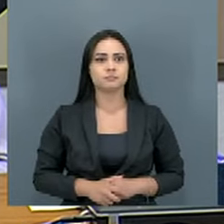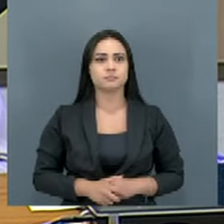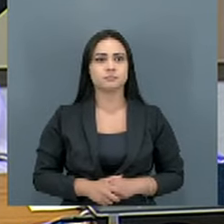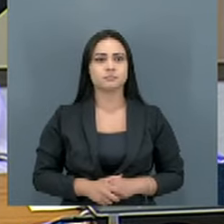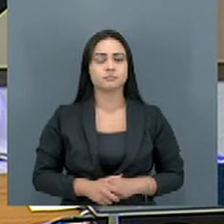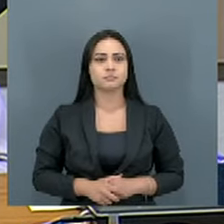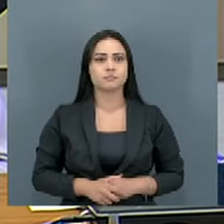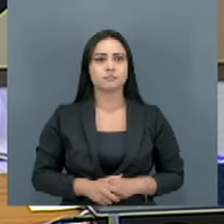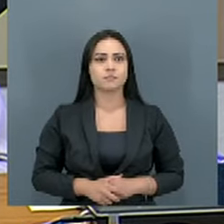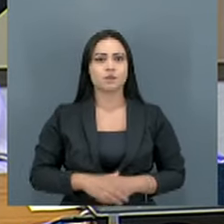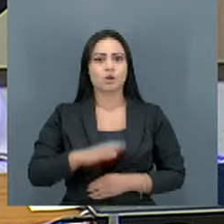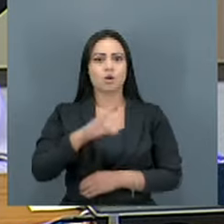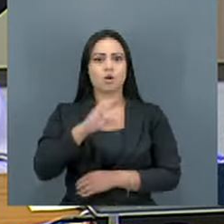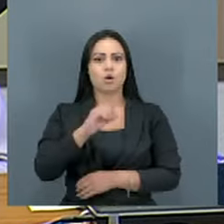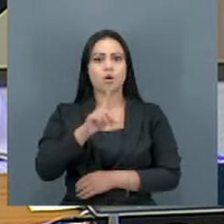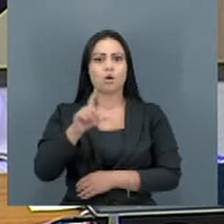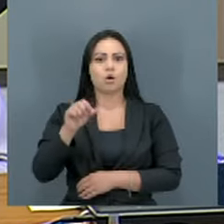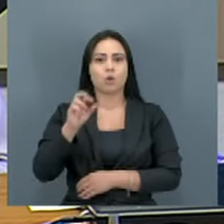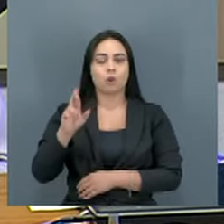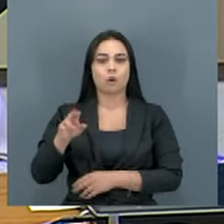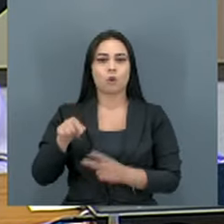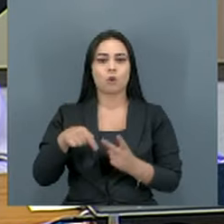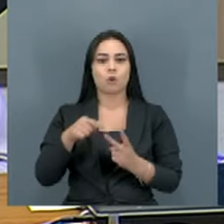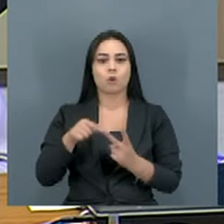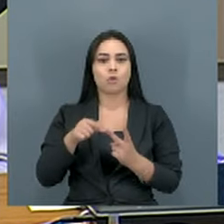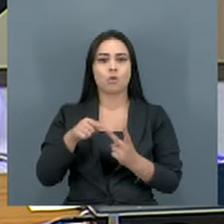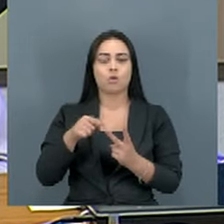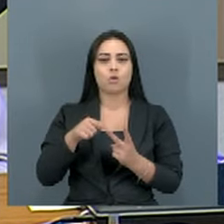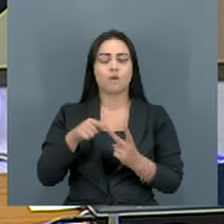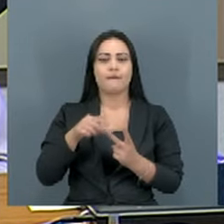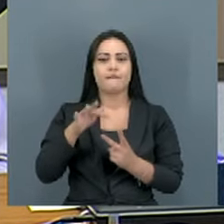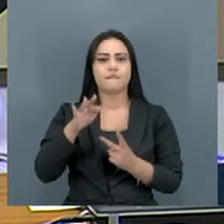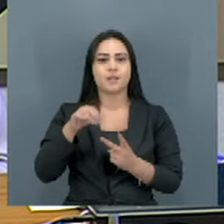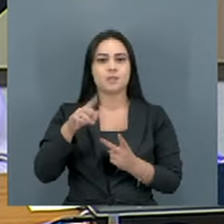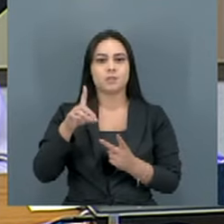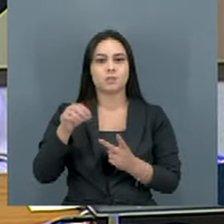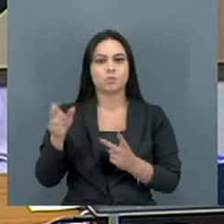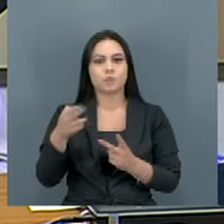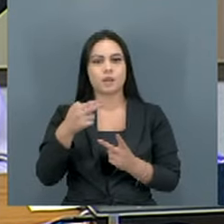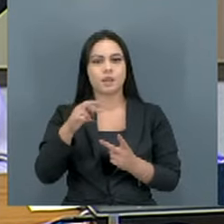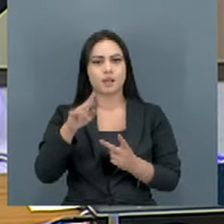do Colo de Melo e o Fernando Henrique, esse aí que